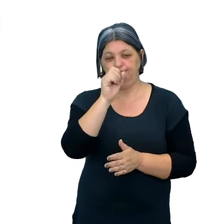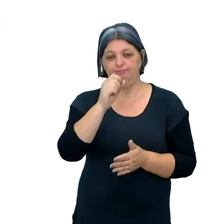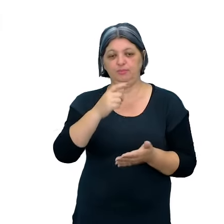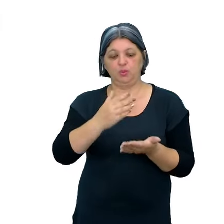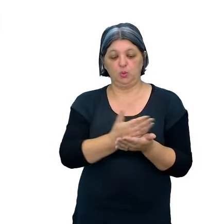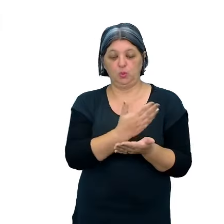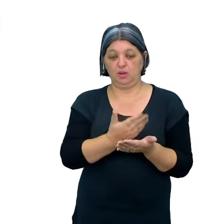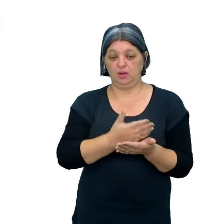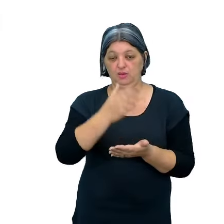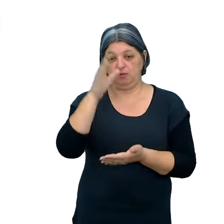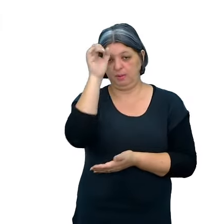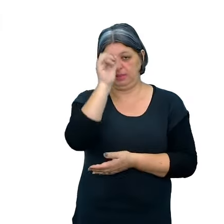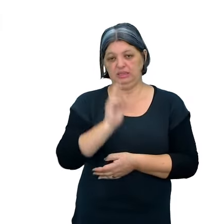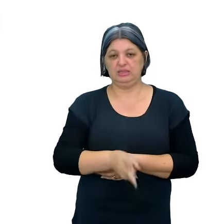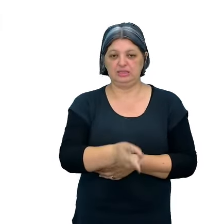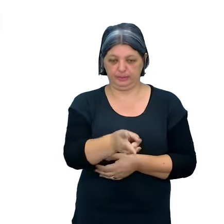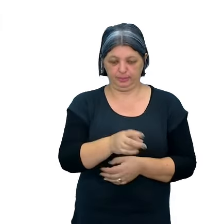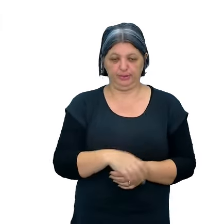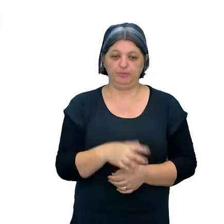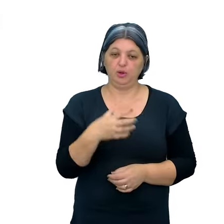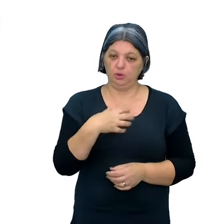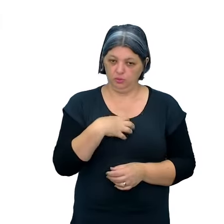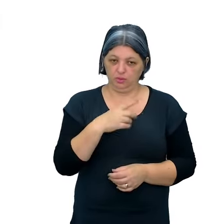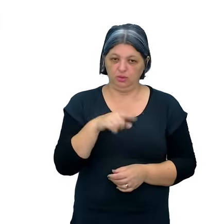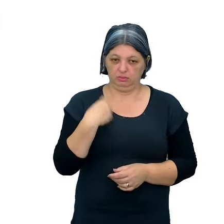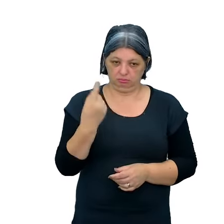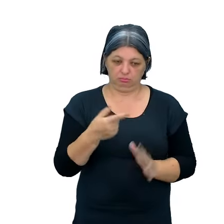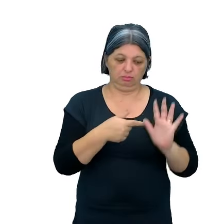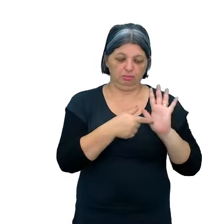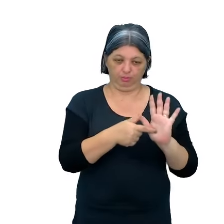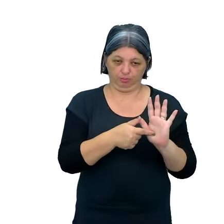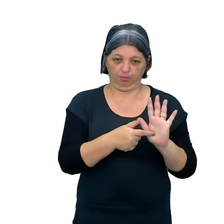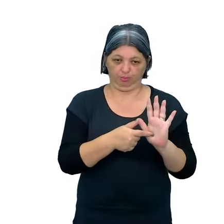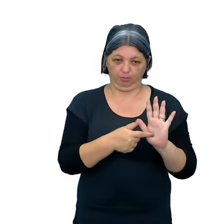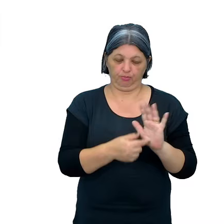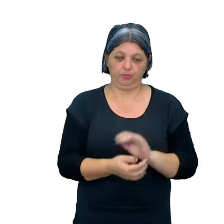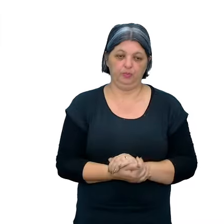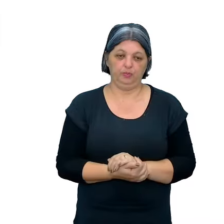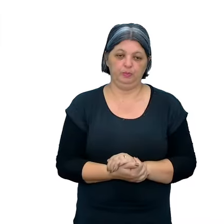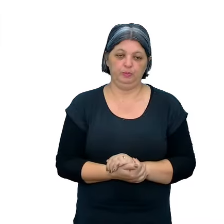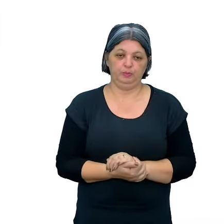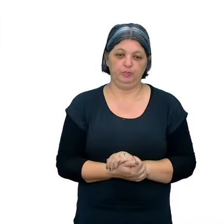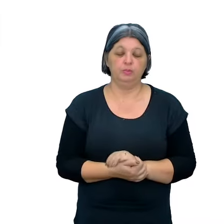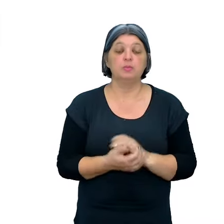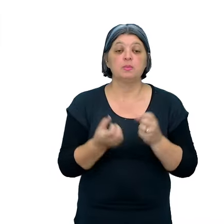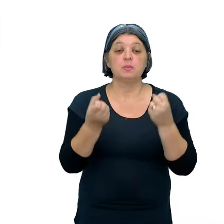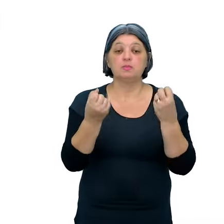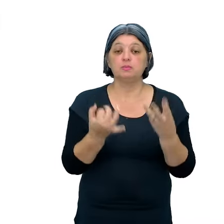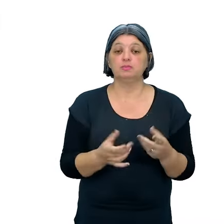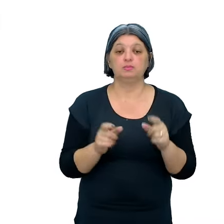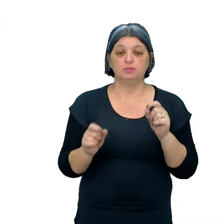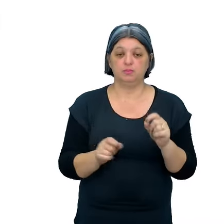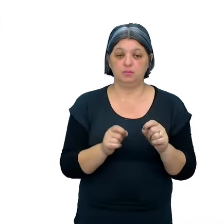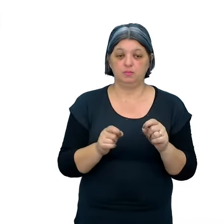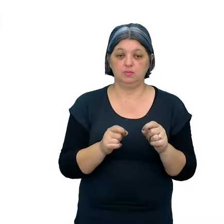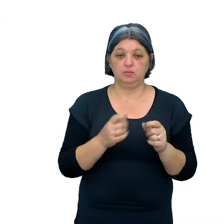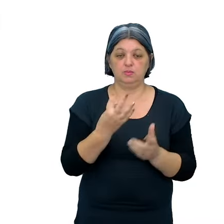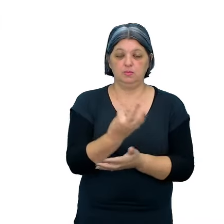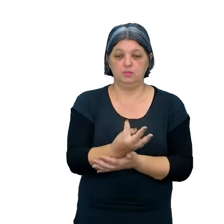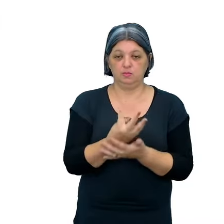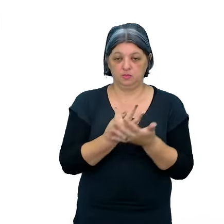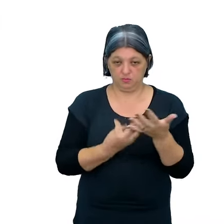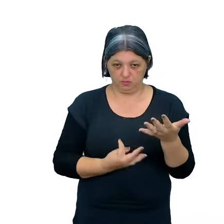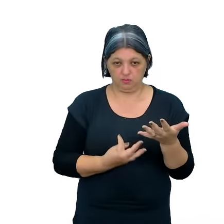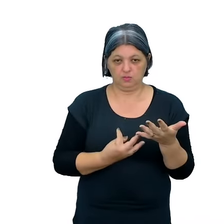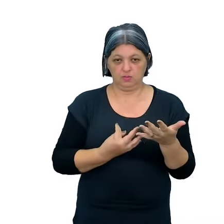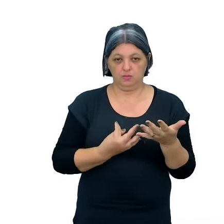organização do jeito que nós estamos aqui apresentando se justifica pelo fato de o texto, como